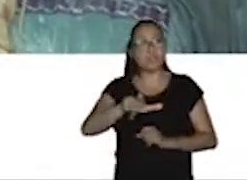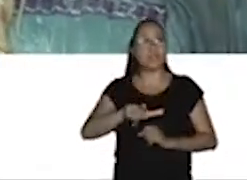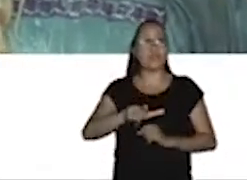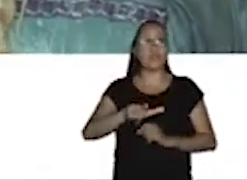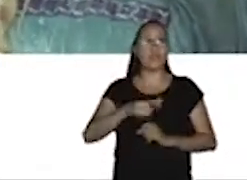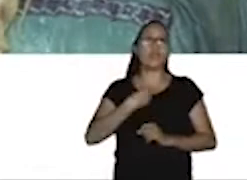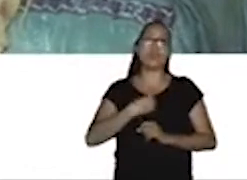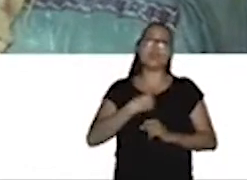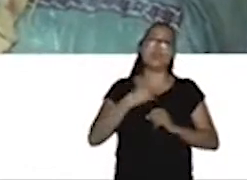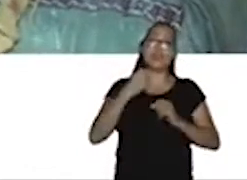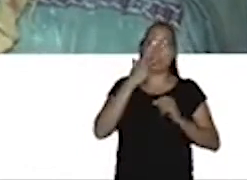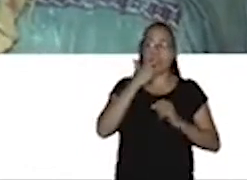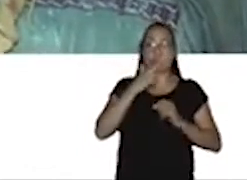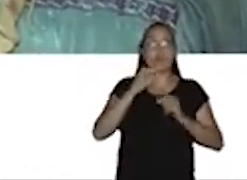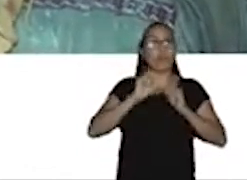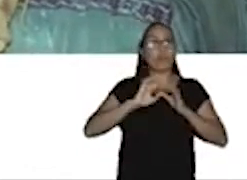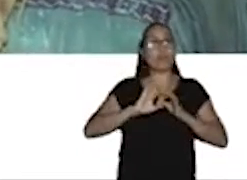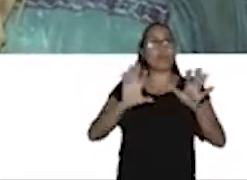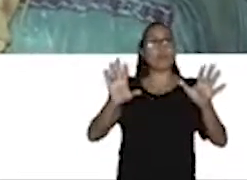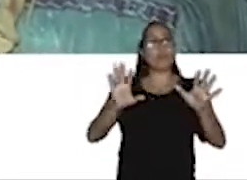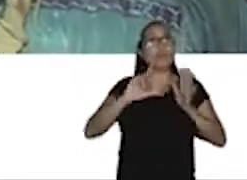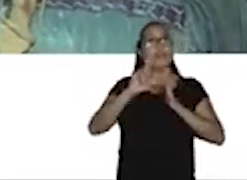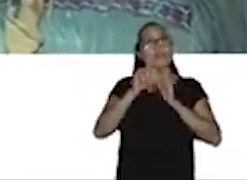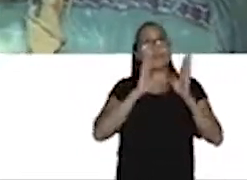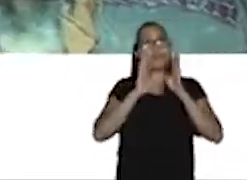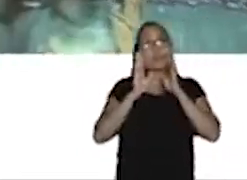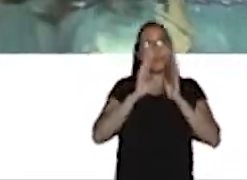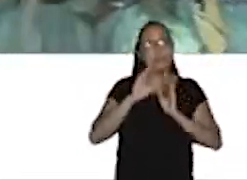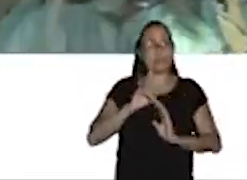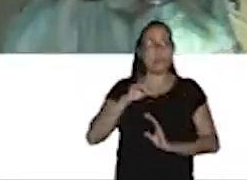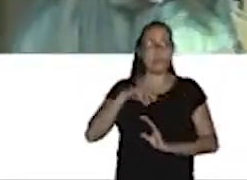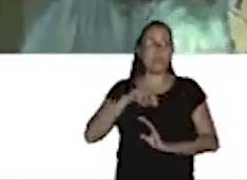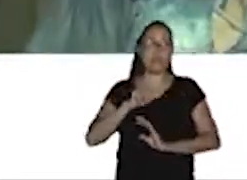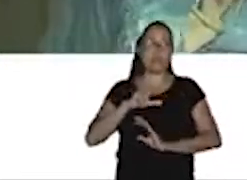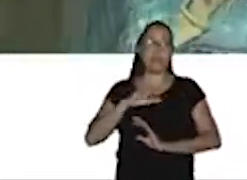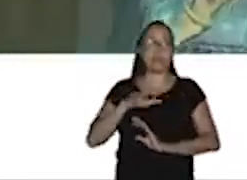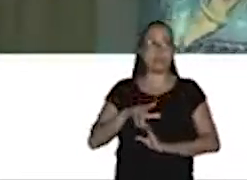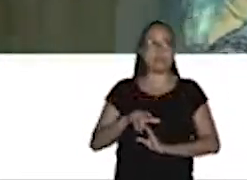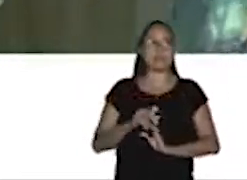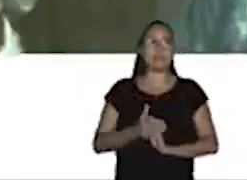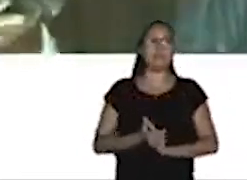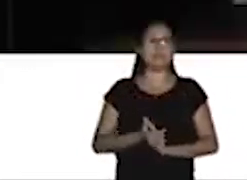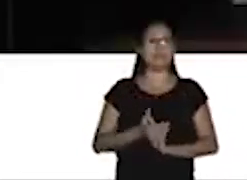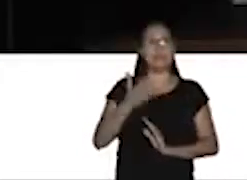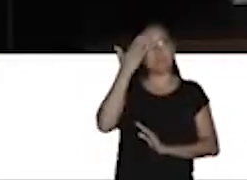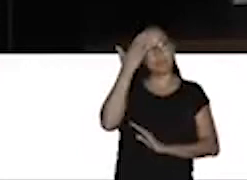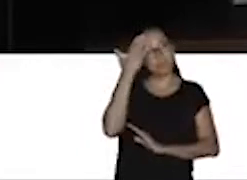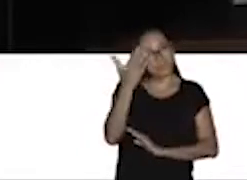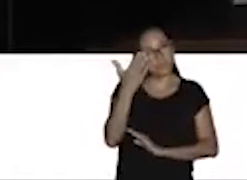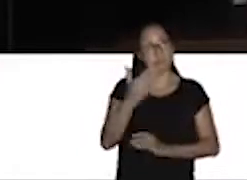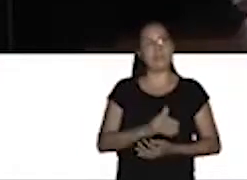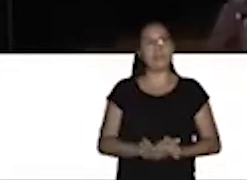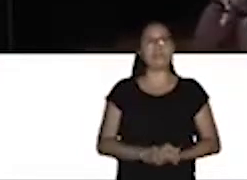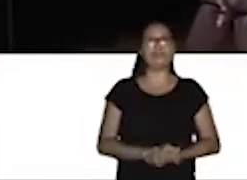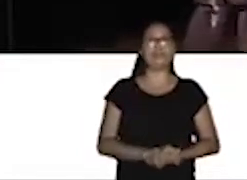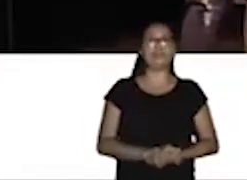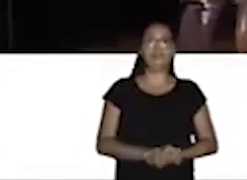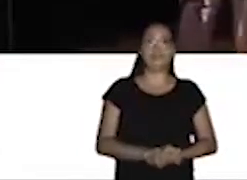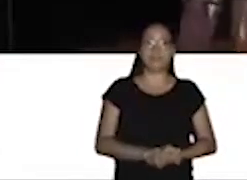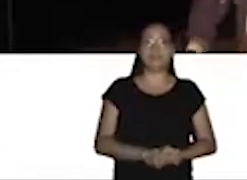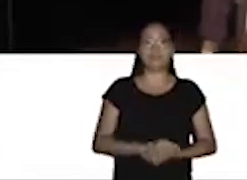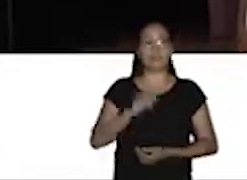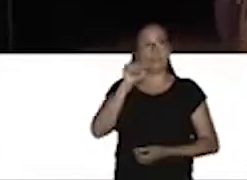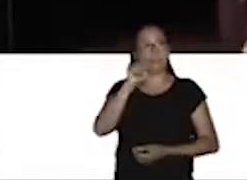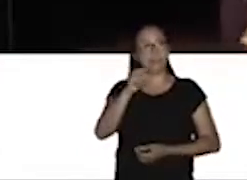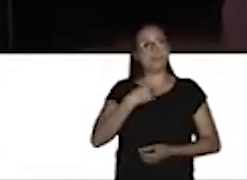redes da Demarim. Então a gente pode assistir, depois nós vamos assistir, nos assistir em casa também. Isso aí, obrigado. Muitíssimo obrigado. Gente, você que está